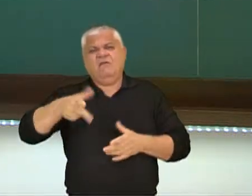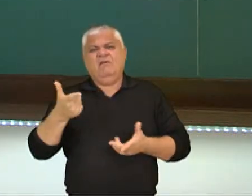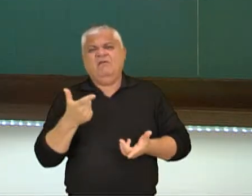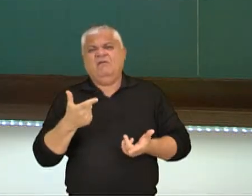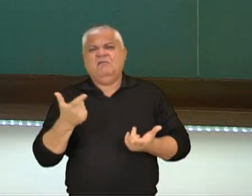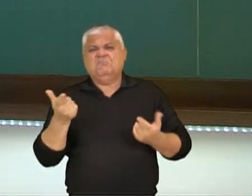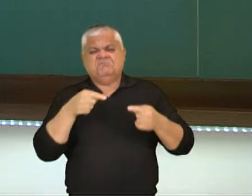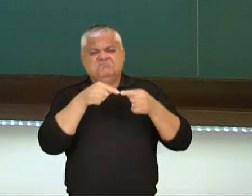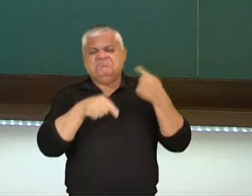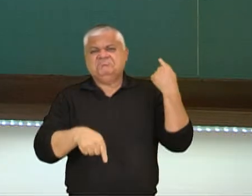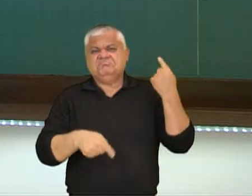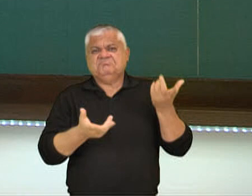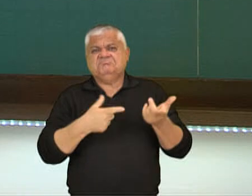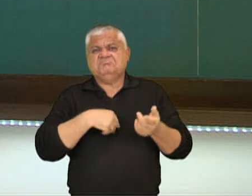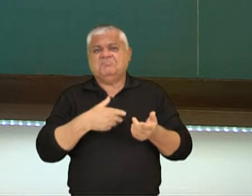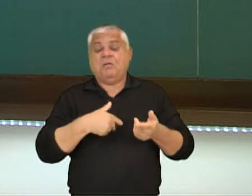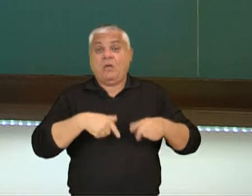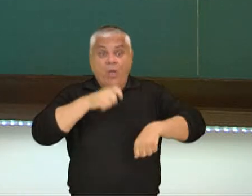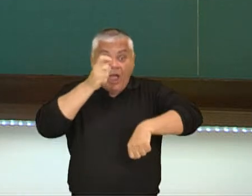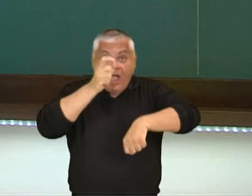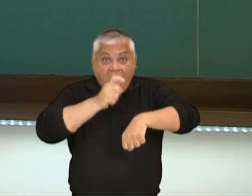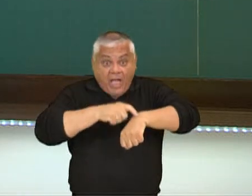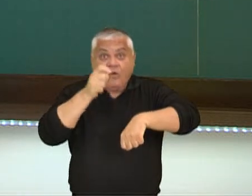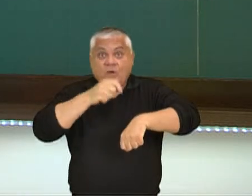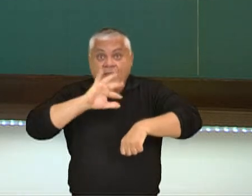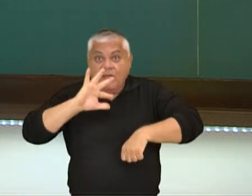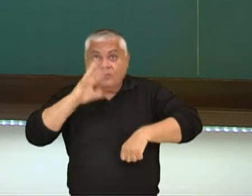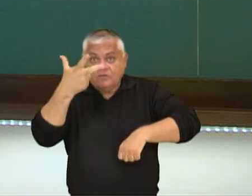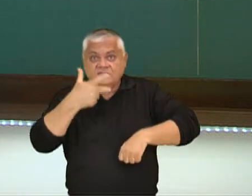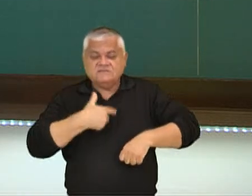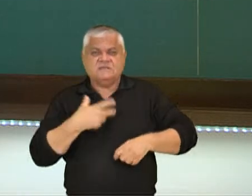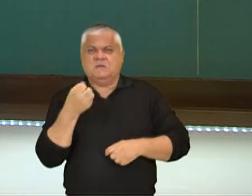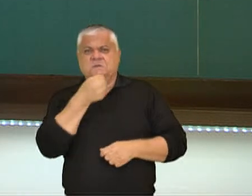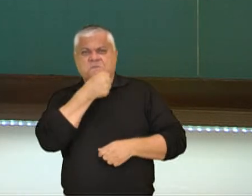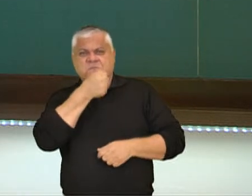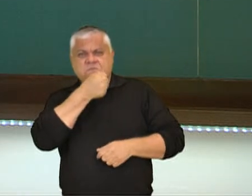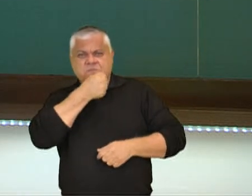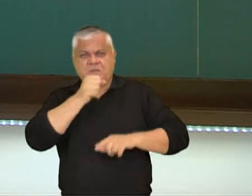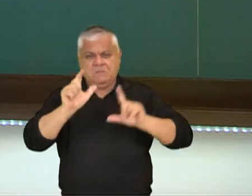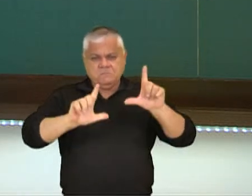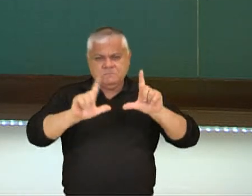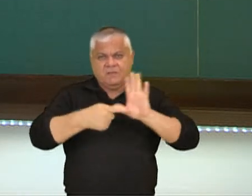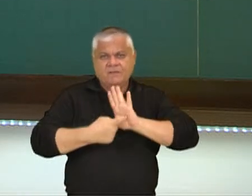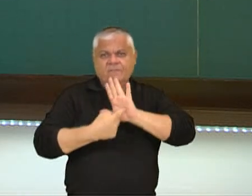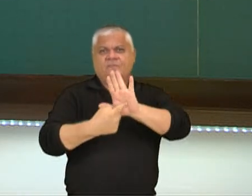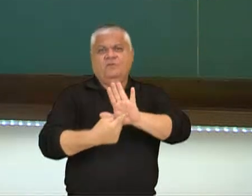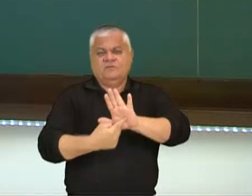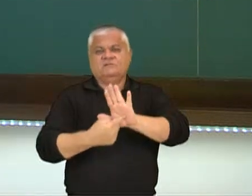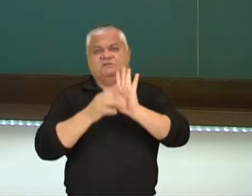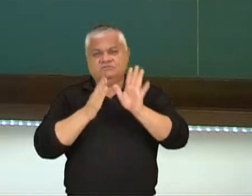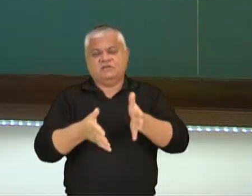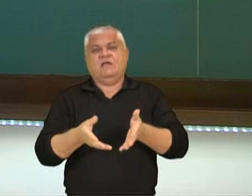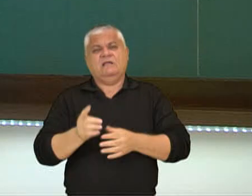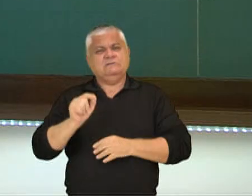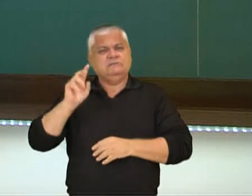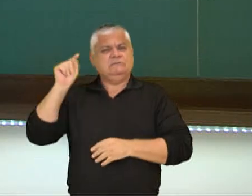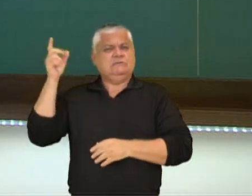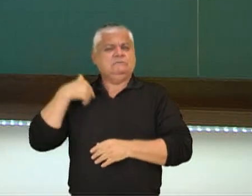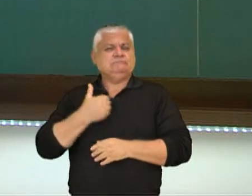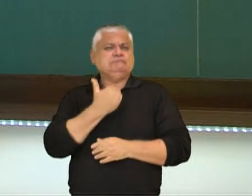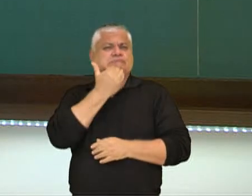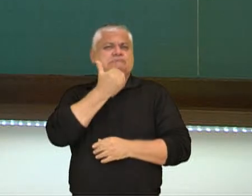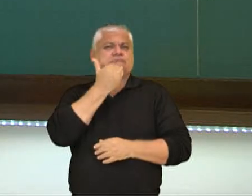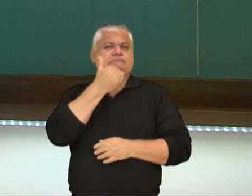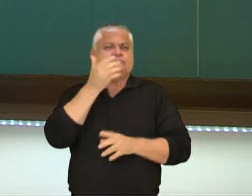jornalístico, né? Quente, ou seja, aconteceu naquele momento, por aqueles dias ali. É algo que já ocorreu há muito tempo, então não tenho por